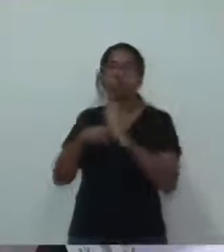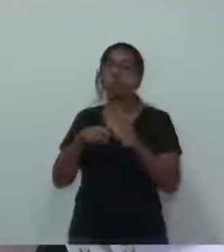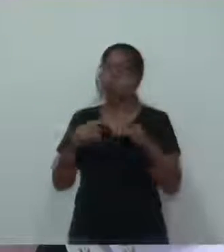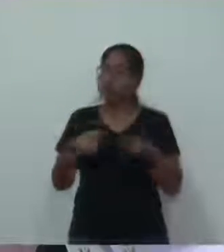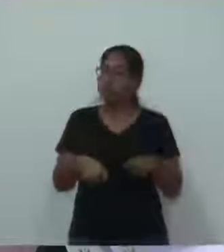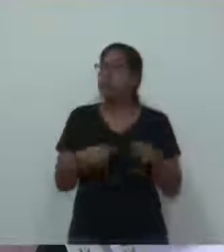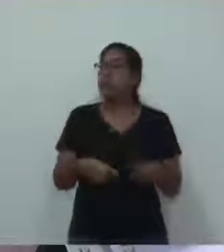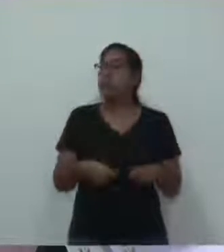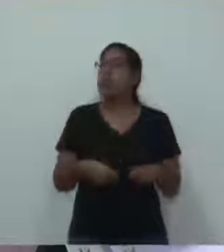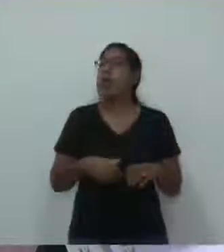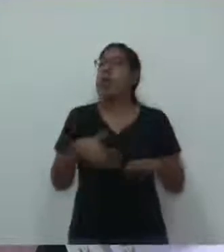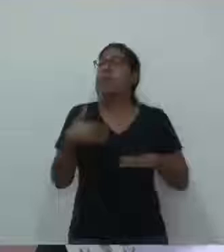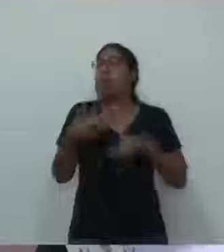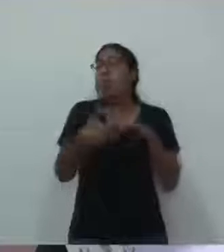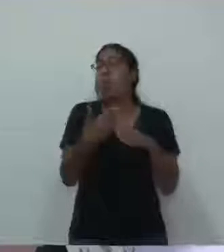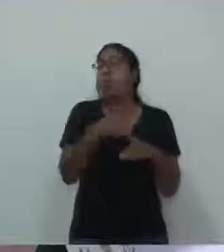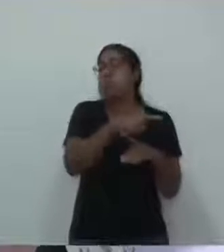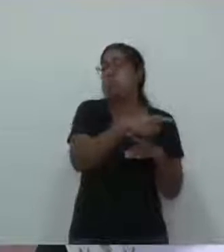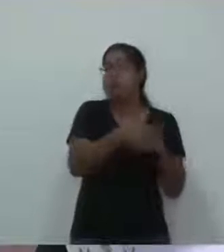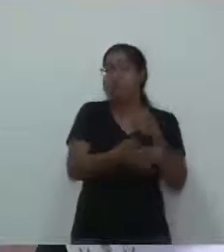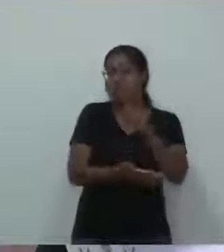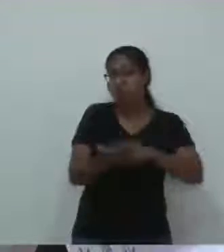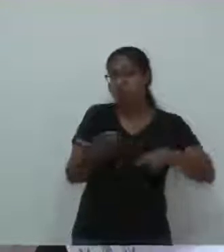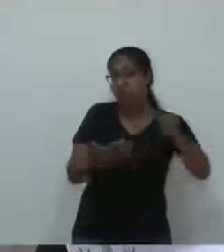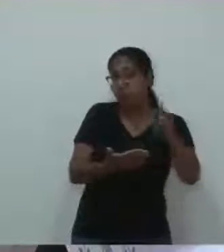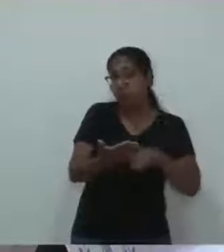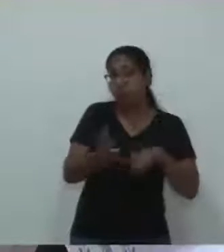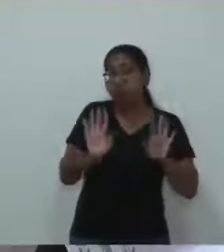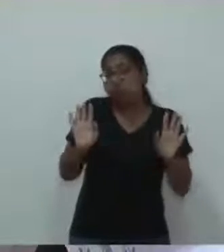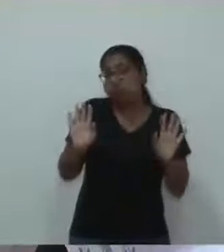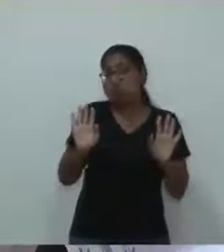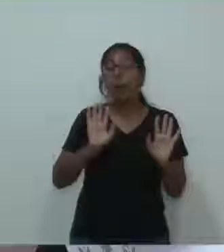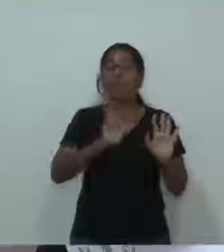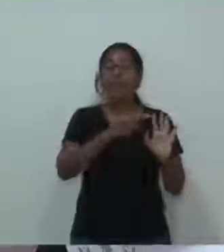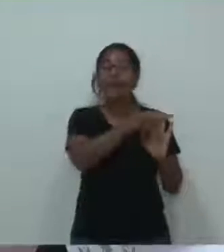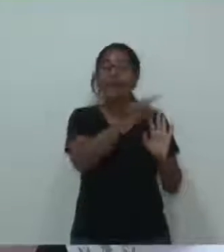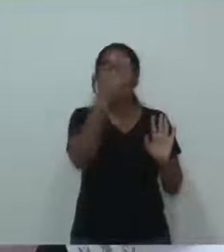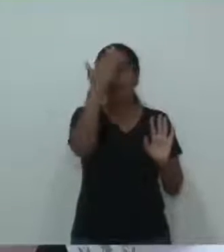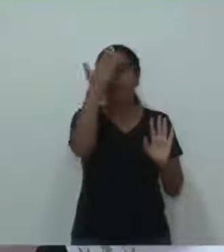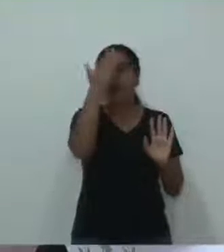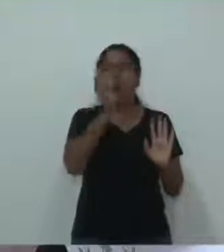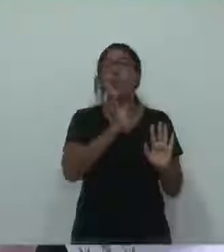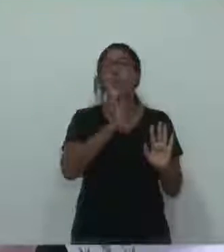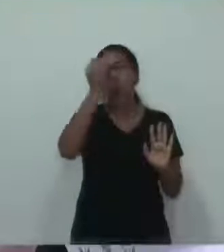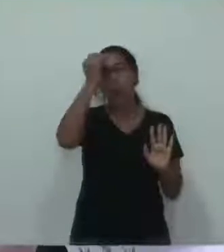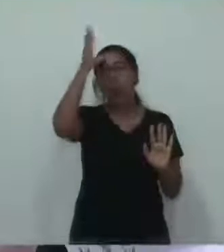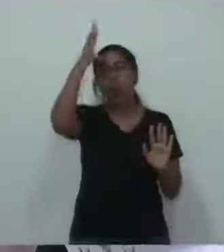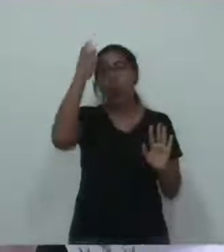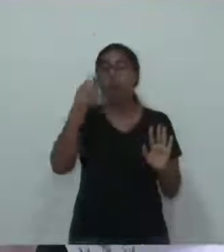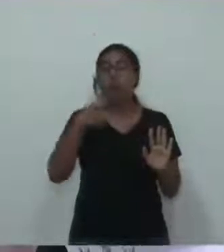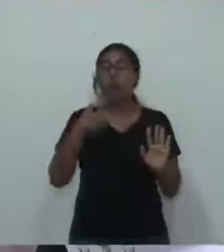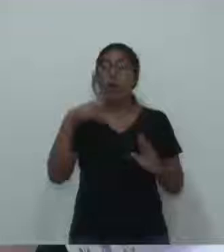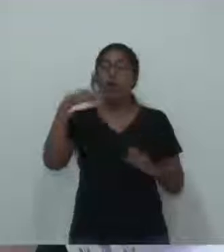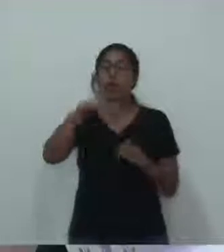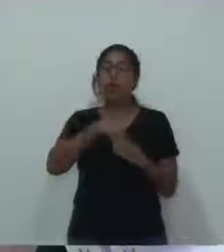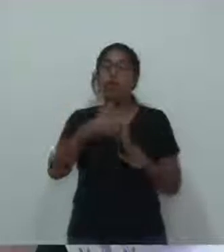possa vir vetar, que ele use como exemplo. Então, é a ponderação que faço, mas vou votar